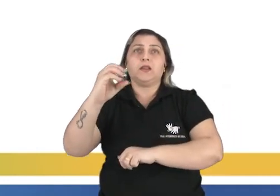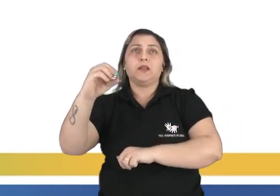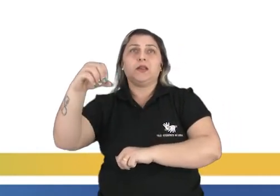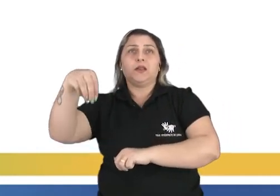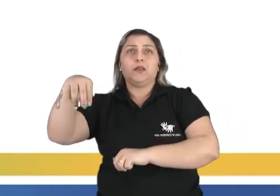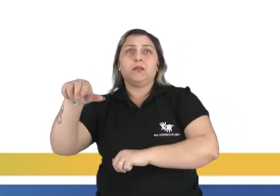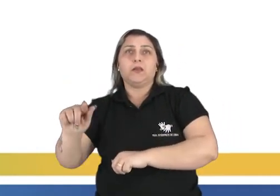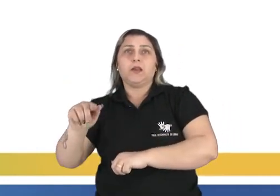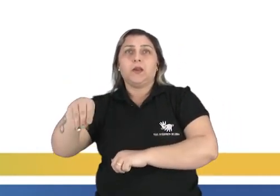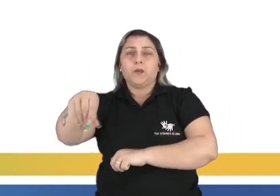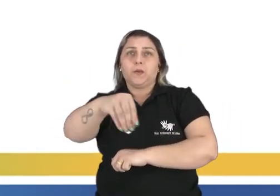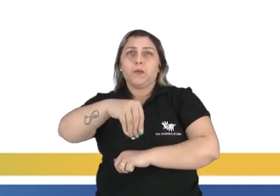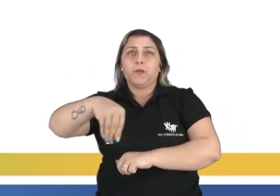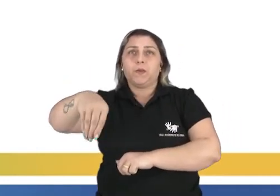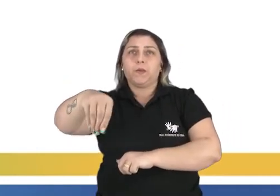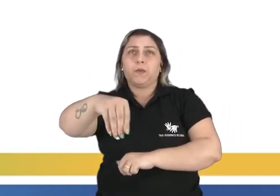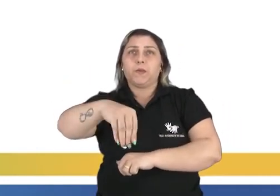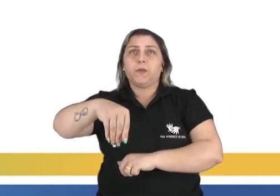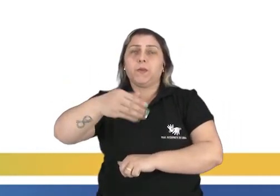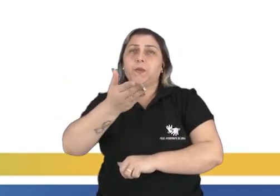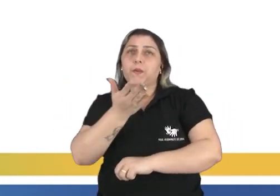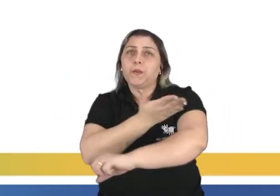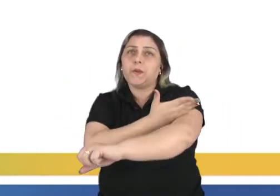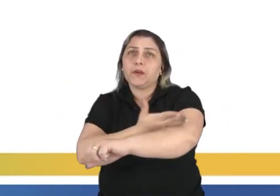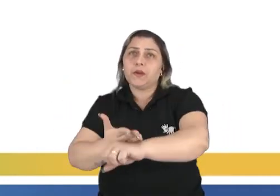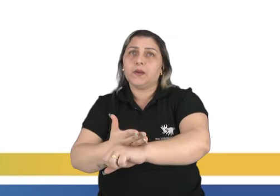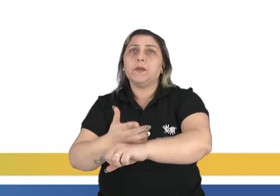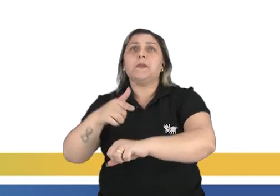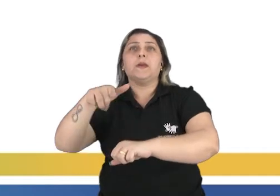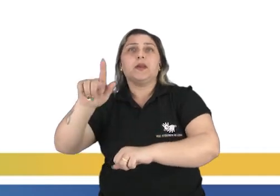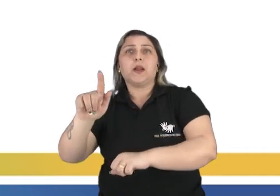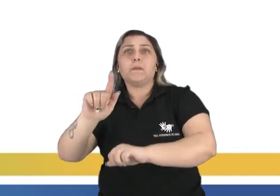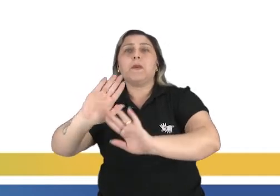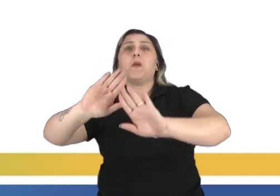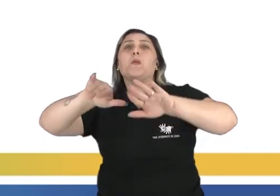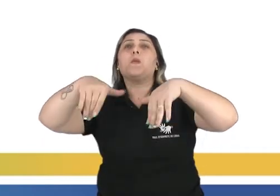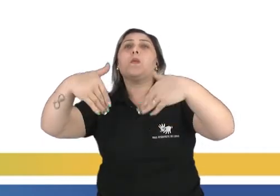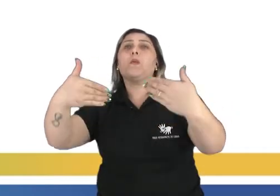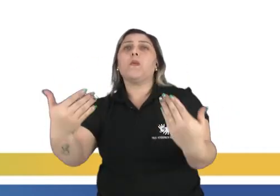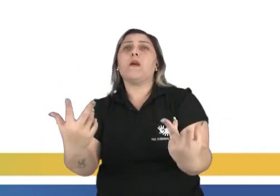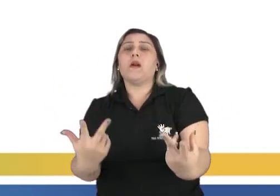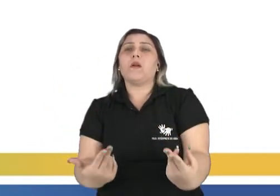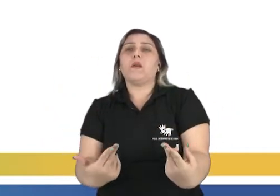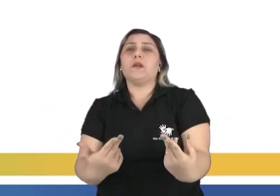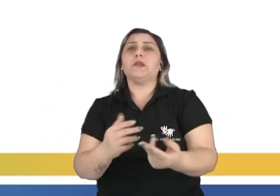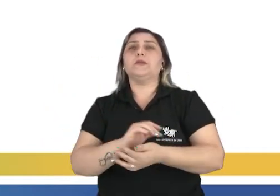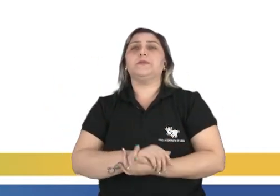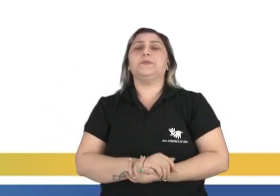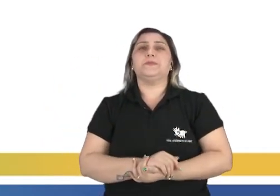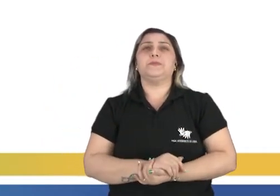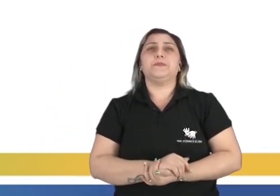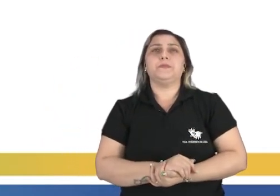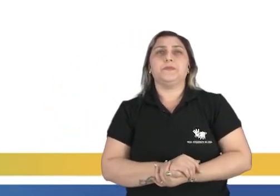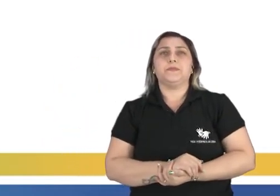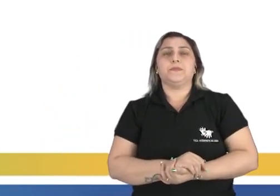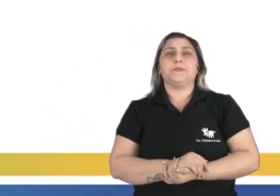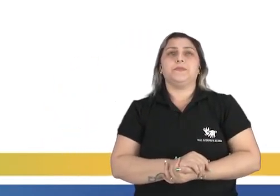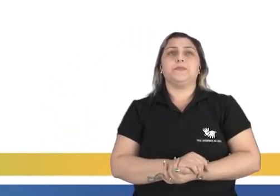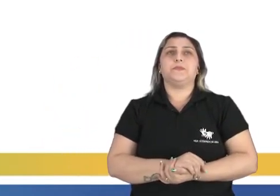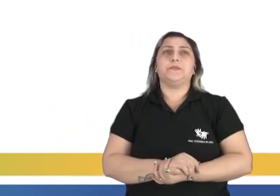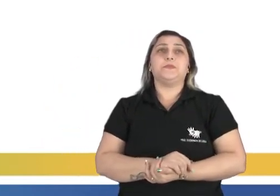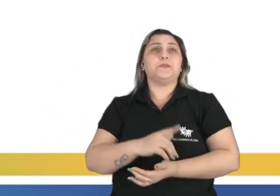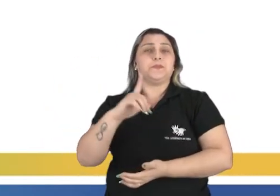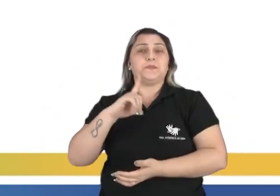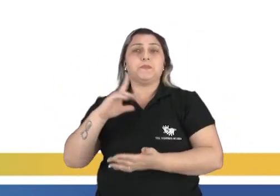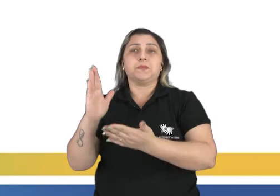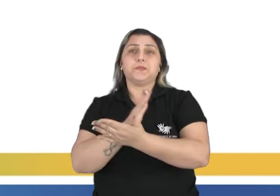Transformando 55.000 miligramas de farinha de mandioca em grama, isso é igual a quanto? Né? Eu